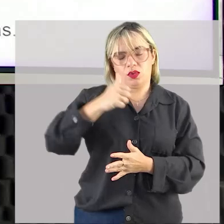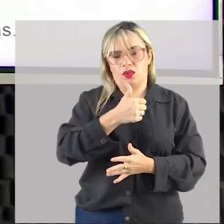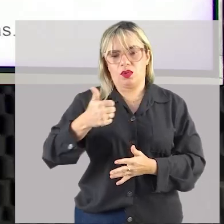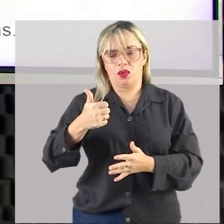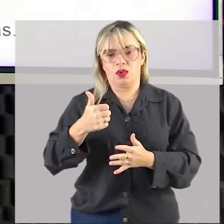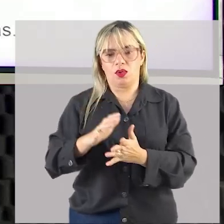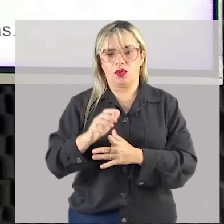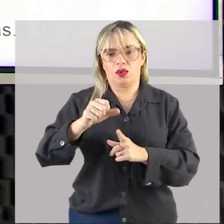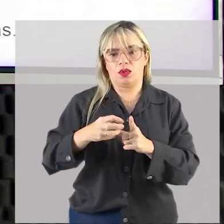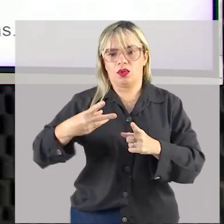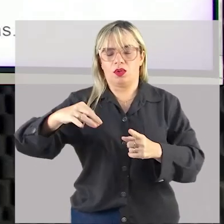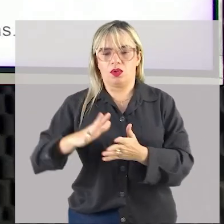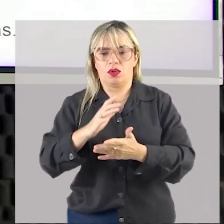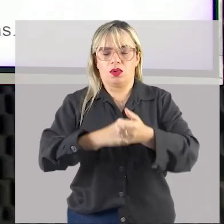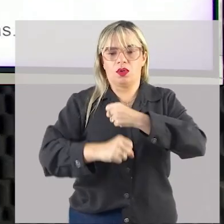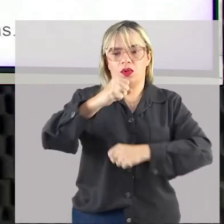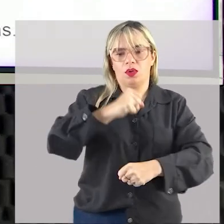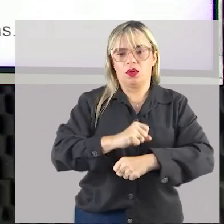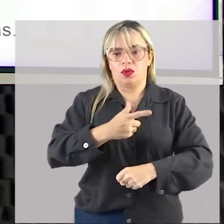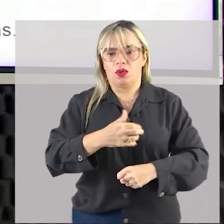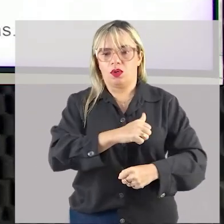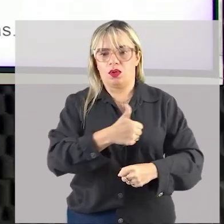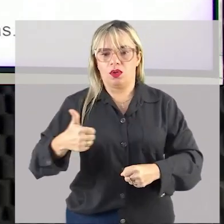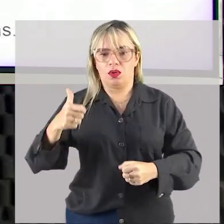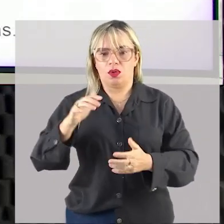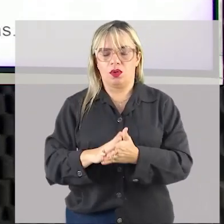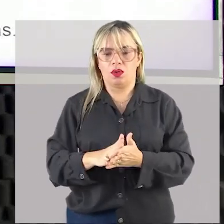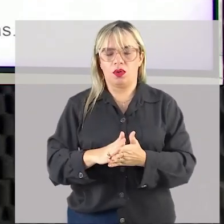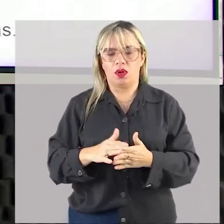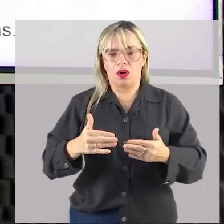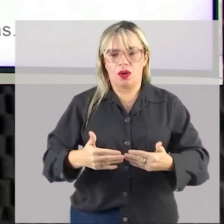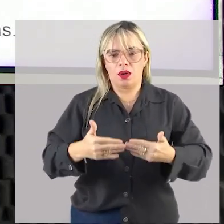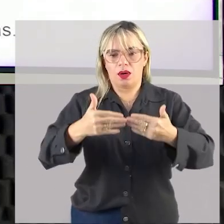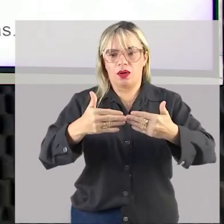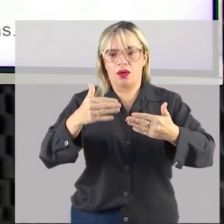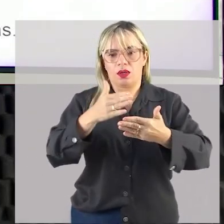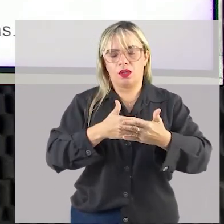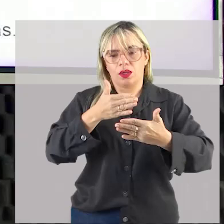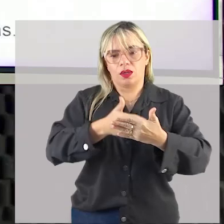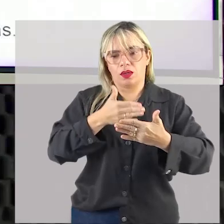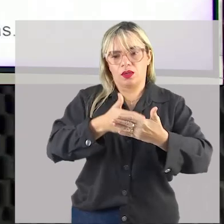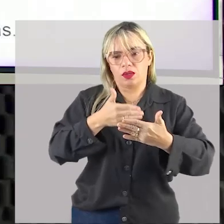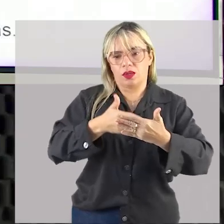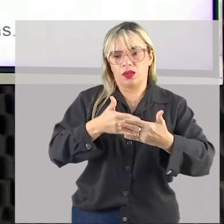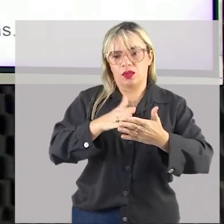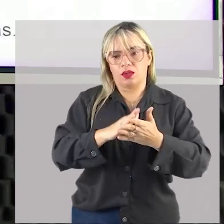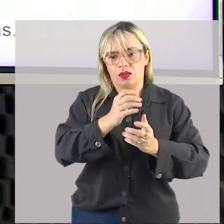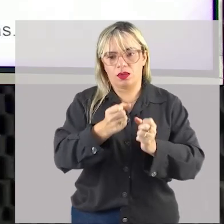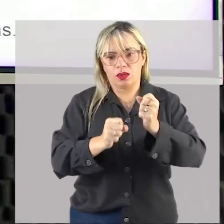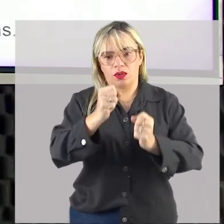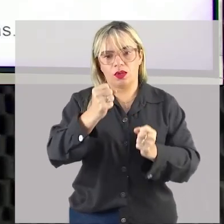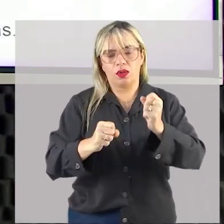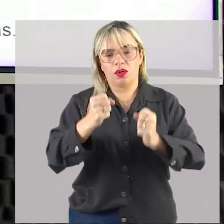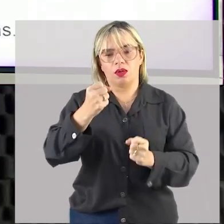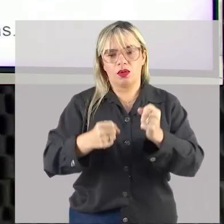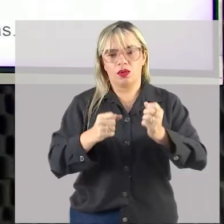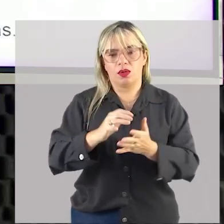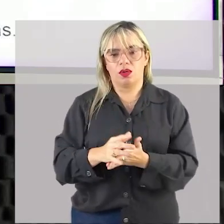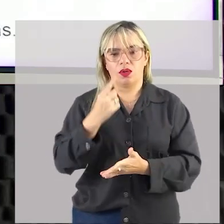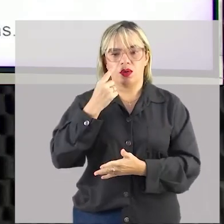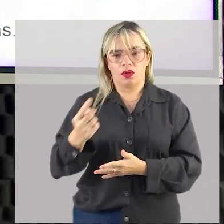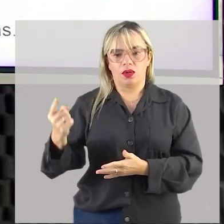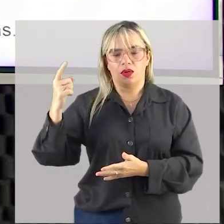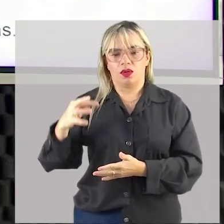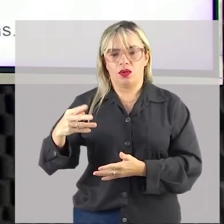alguns reatores da usina nuclear de Fukushima, o que ocasionou a liberação de substâncias